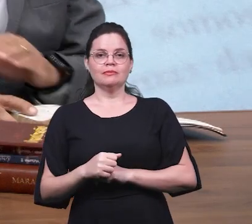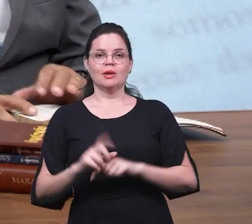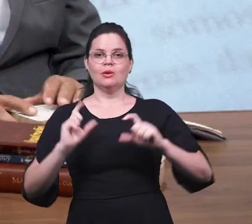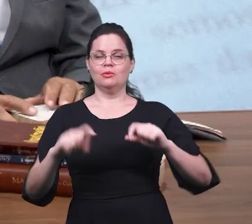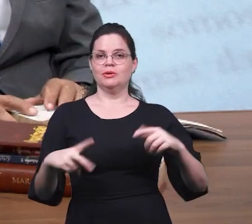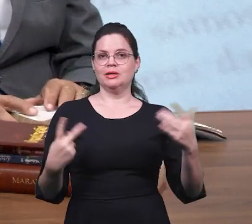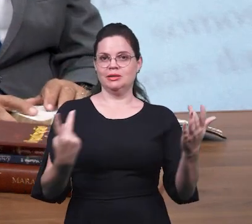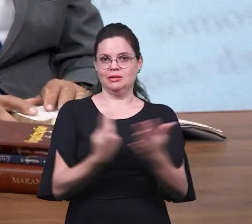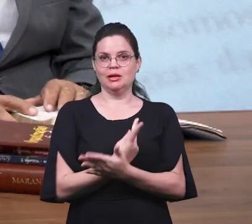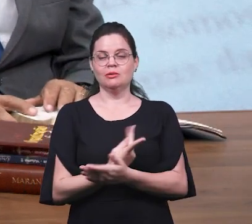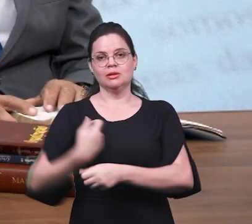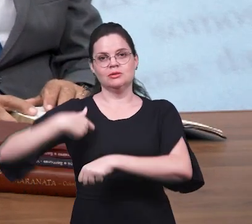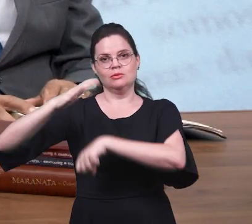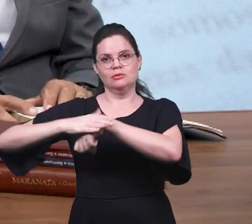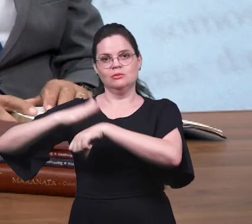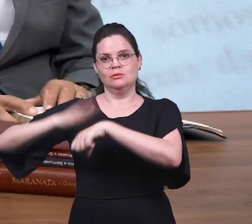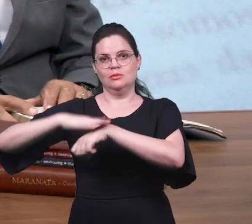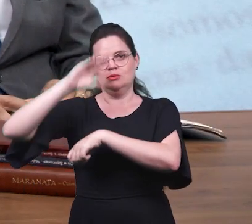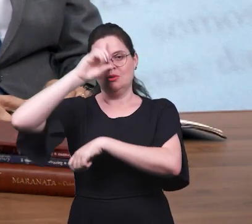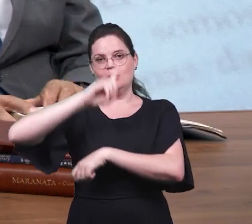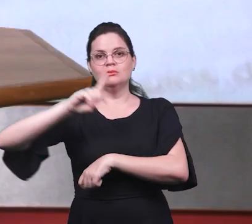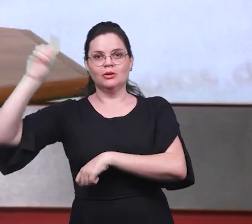em si mesma o bem.